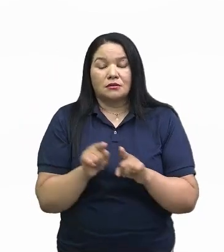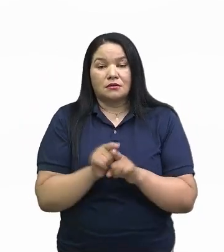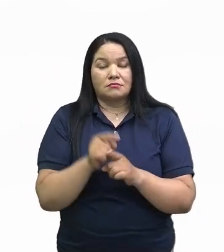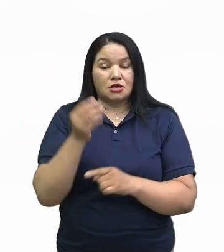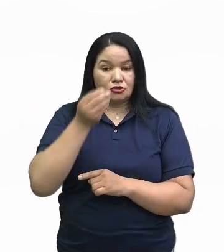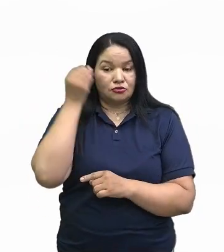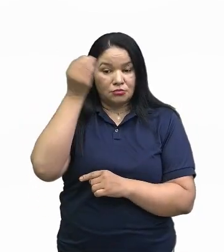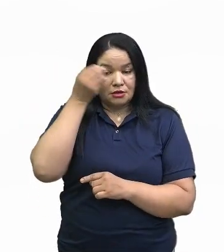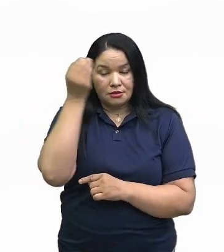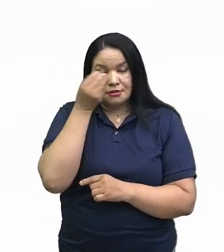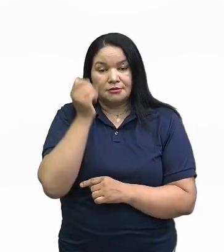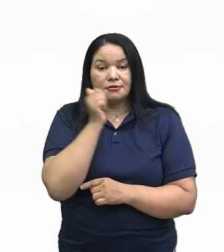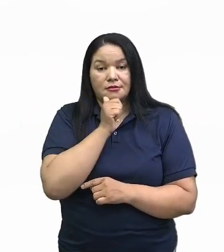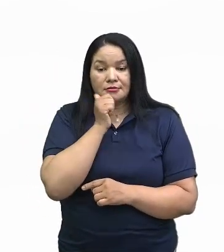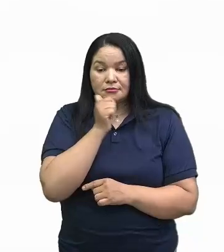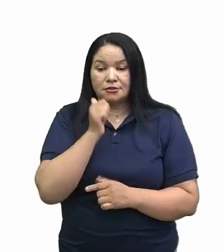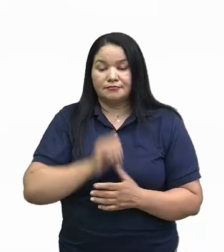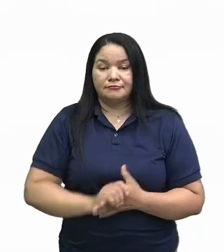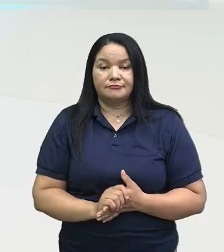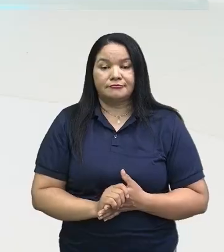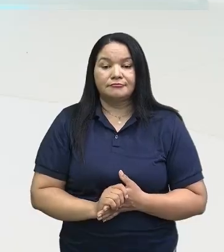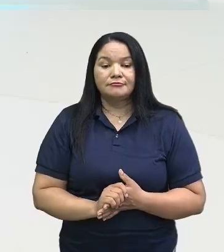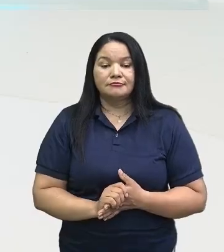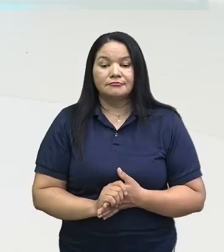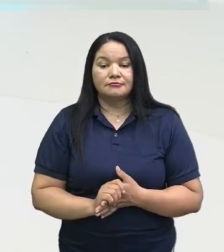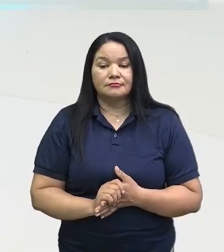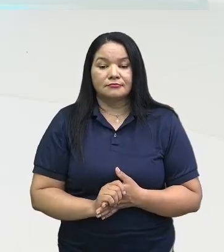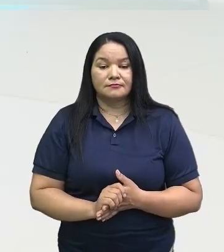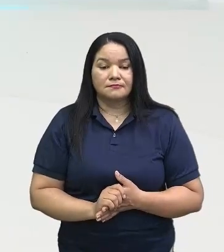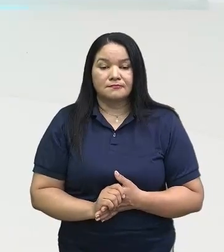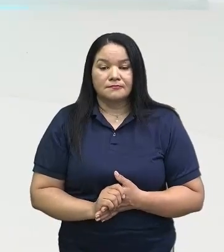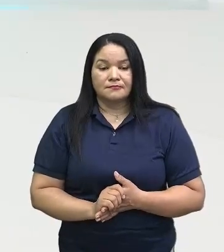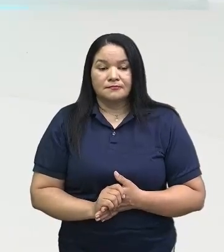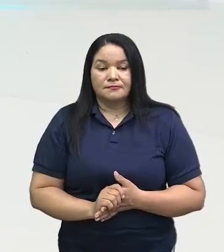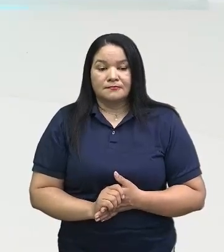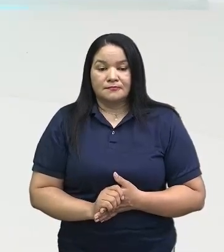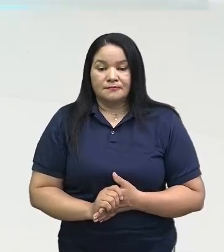intransigente da experiência de forma feminina.